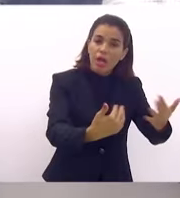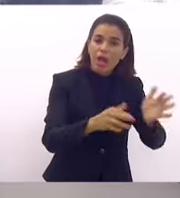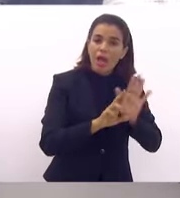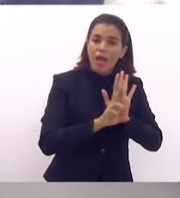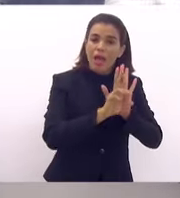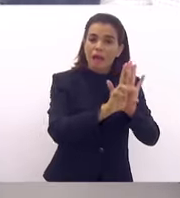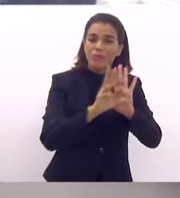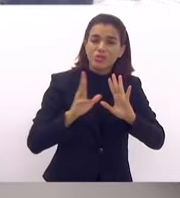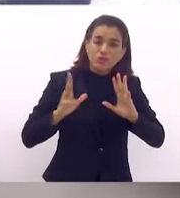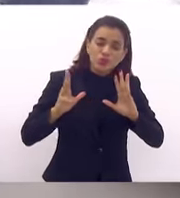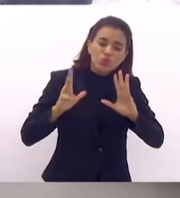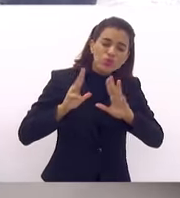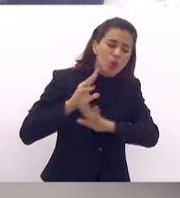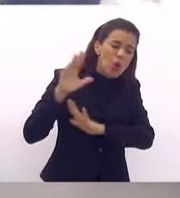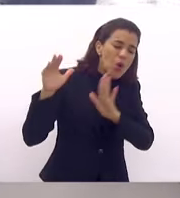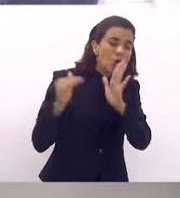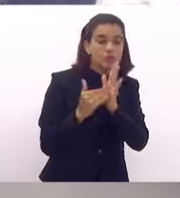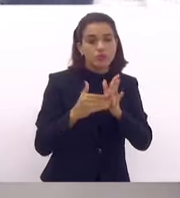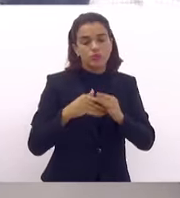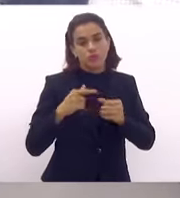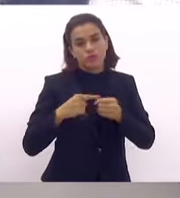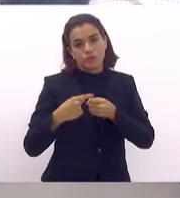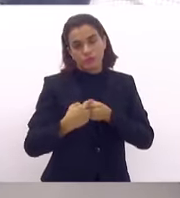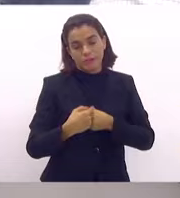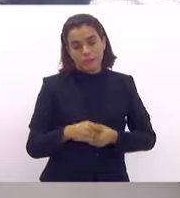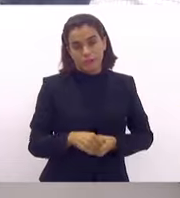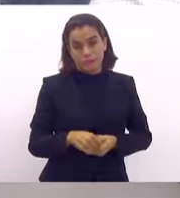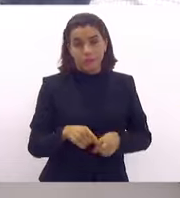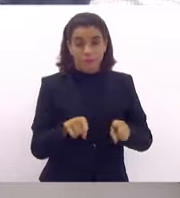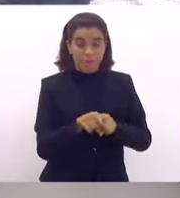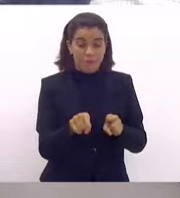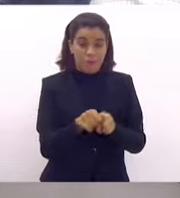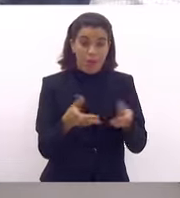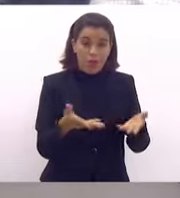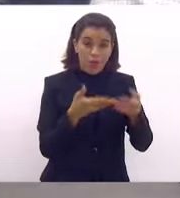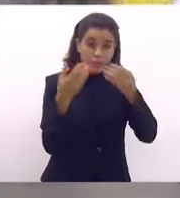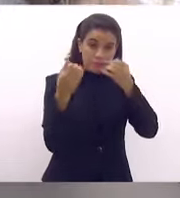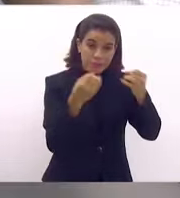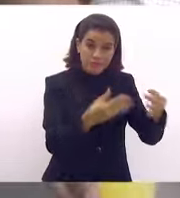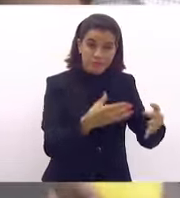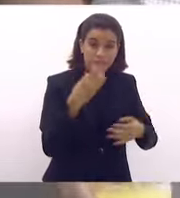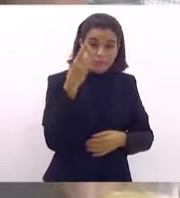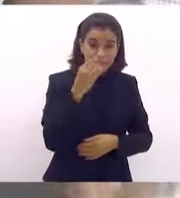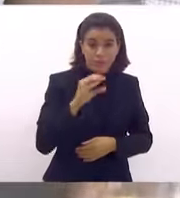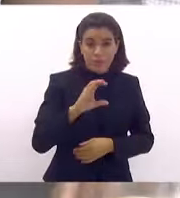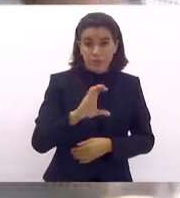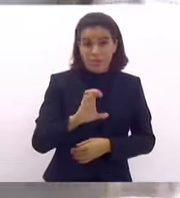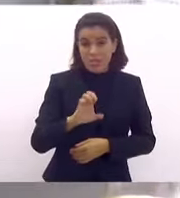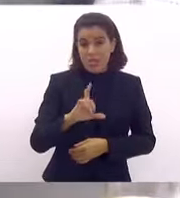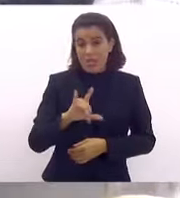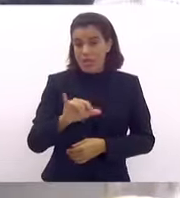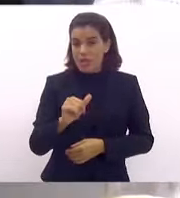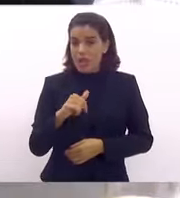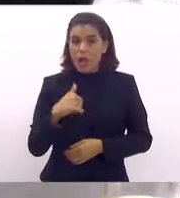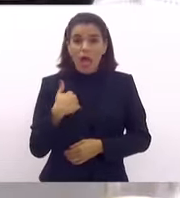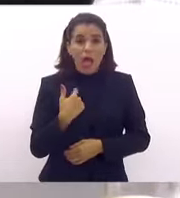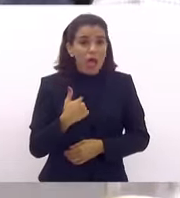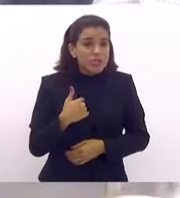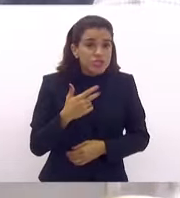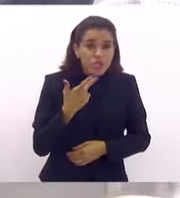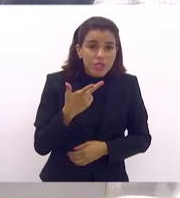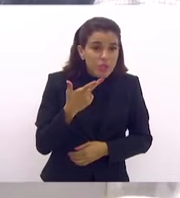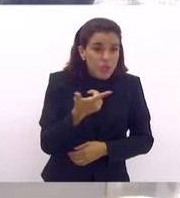queria esclarecer a deputada Célia e também a Vossa Excelência, que o fato de existir, a gente não está criando nenhuma unidade